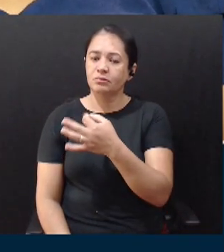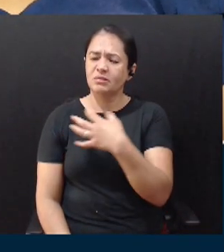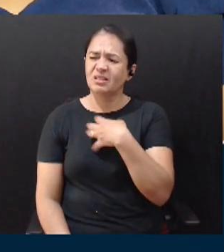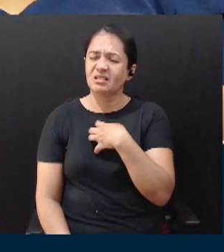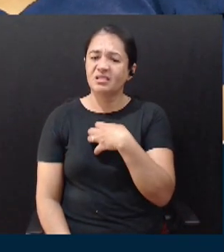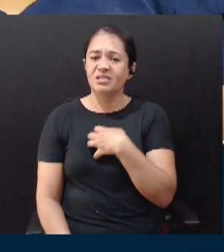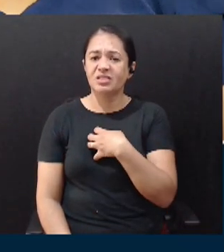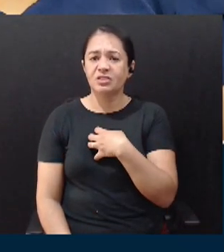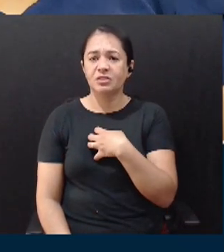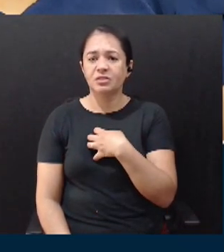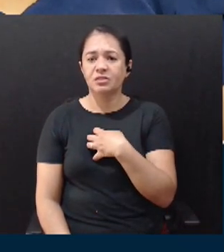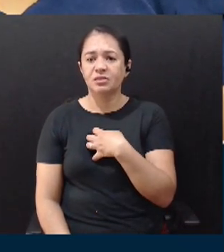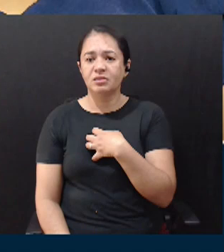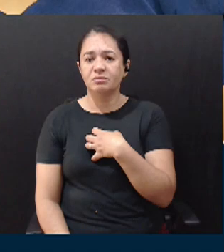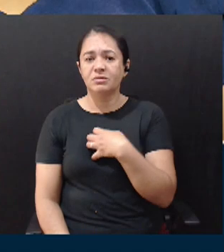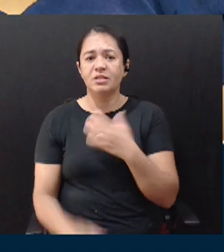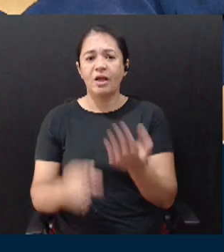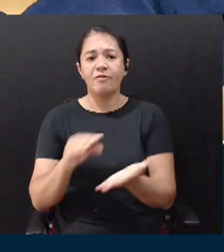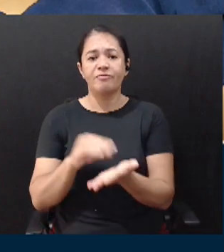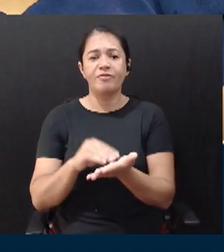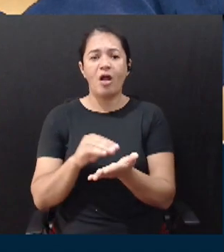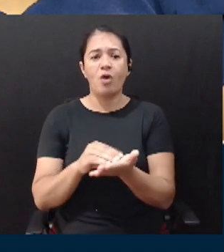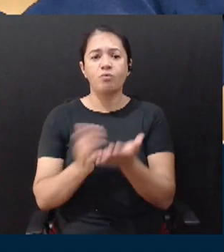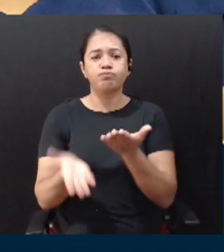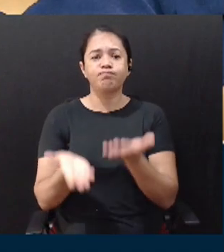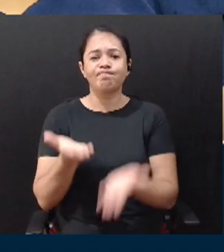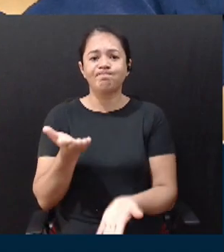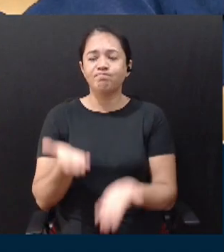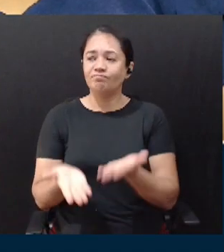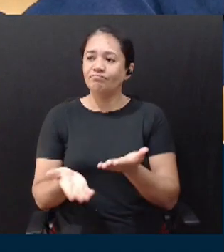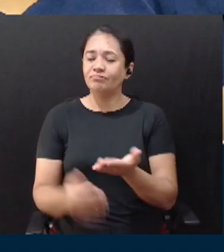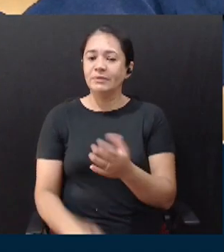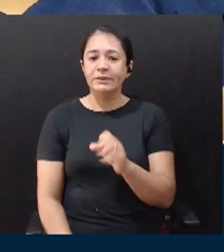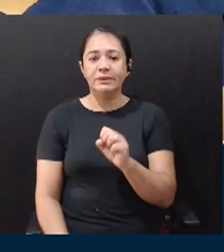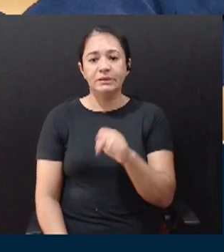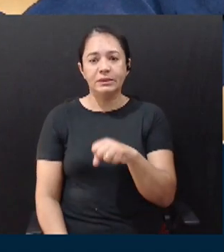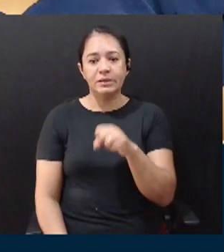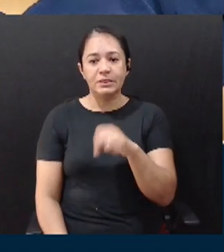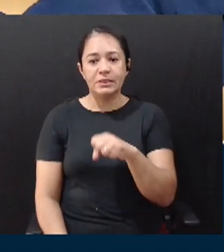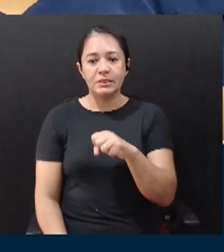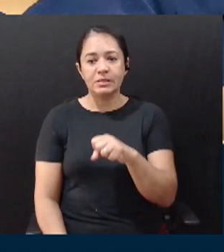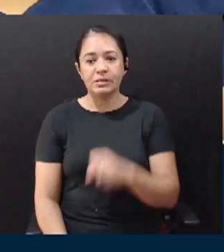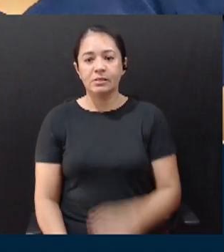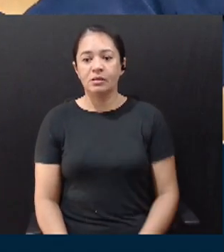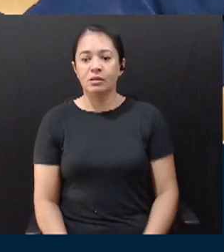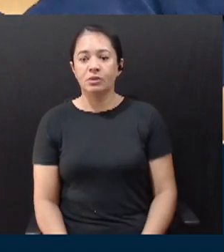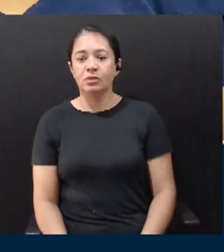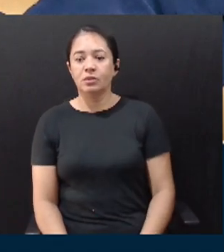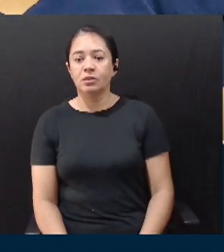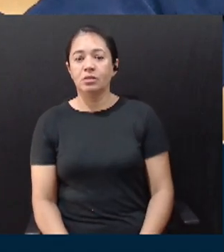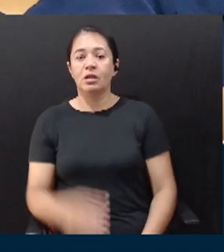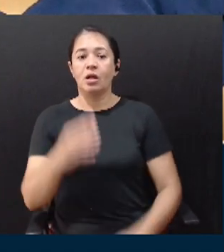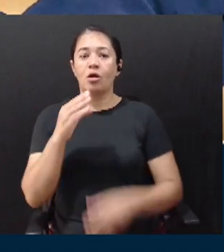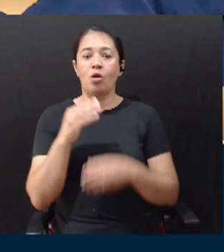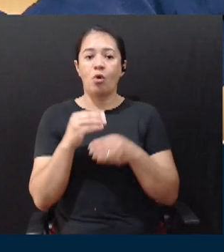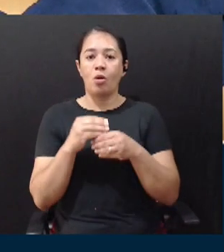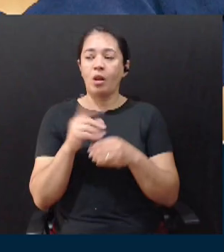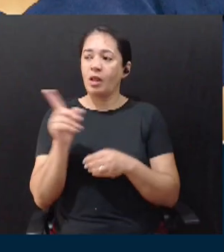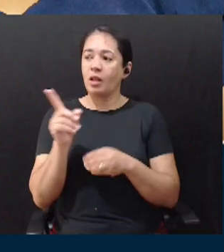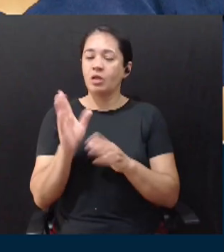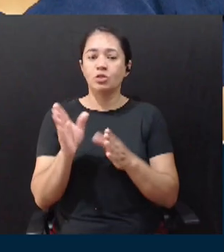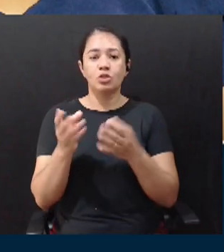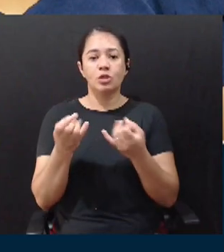de equilíbrio, na verdade, né? Exatamente. Fazendo uma complementação pelo que a Marina